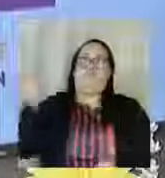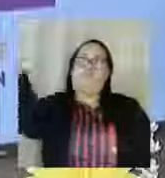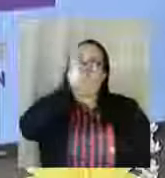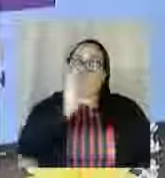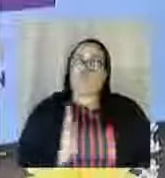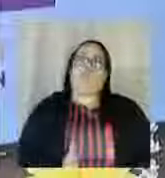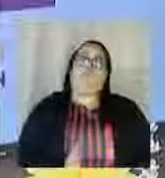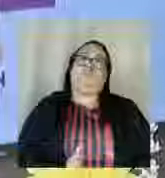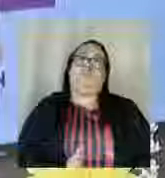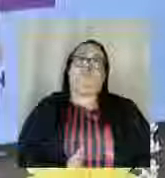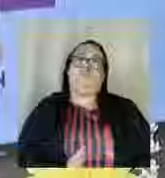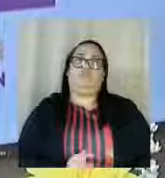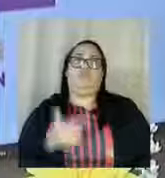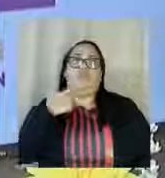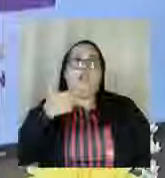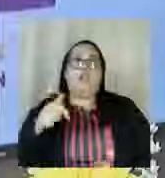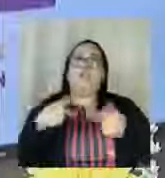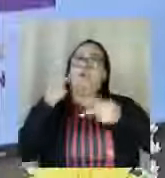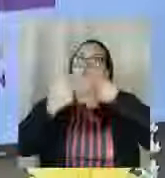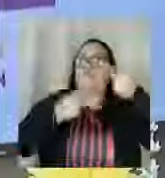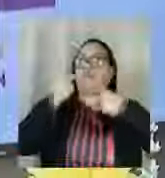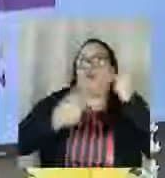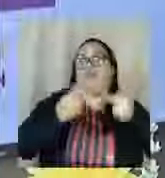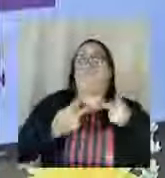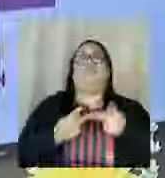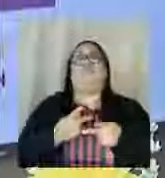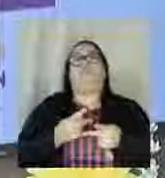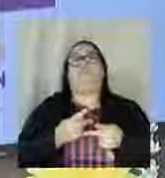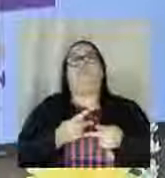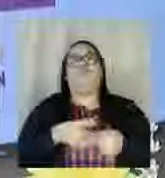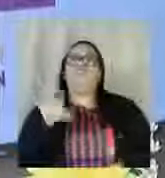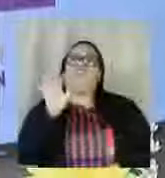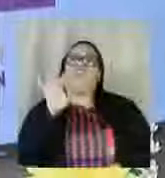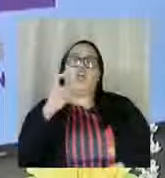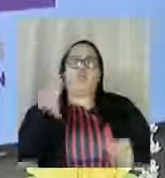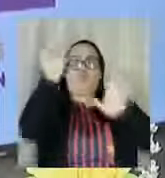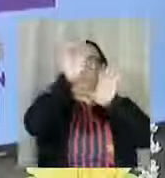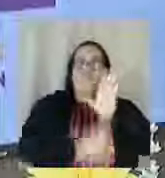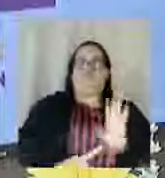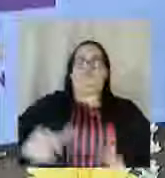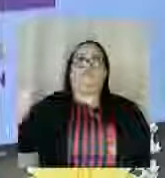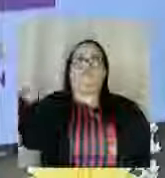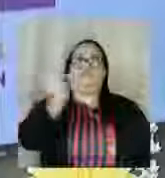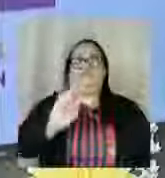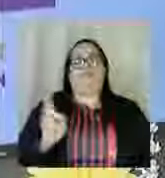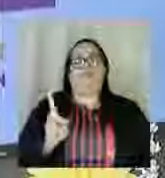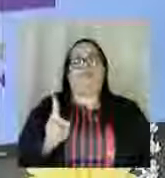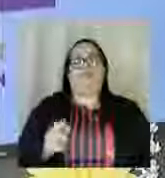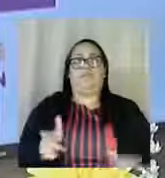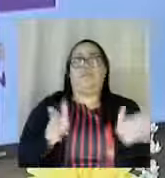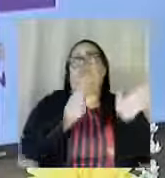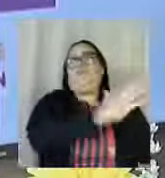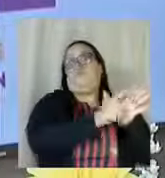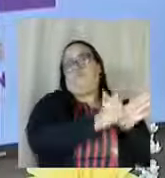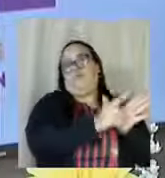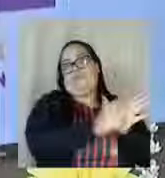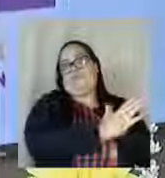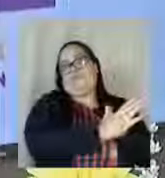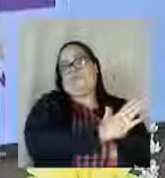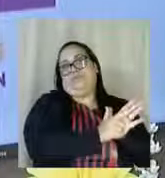Efetivamente, língua falada, que ela deixe de ser apenas um direito num papel, que ela deixe